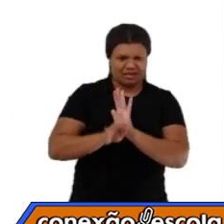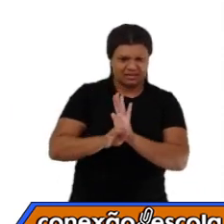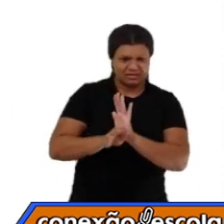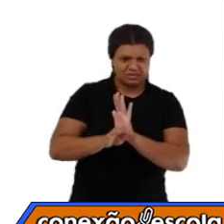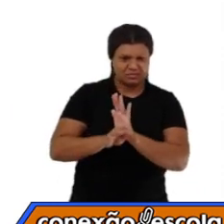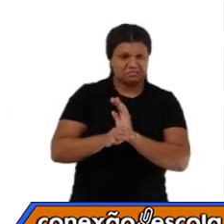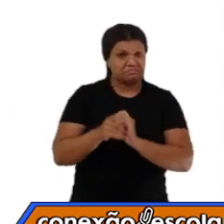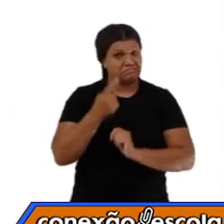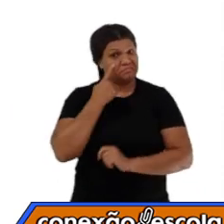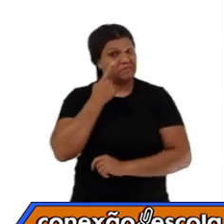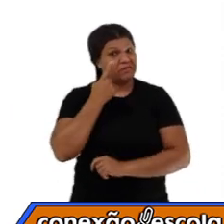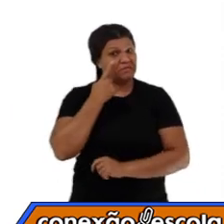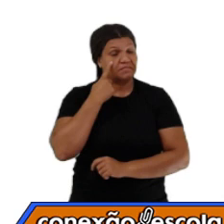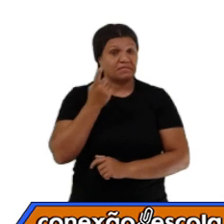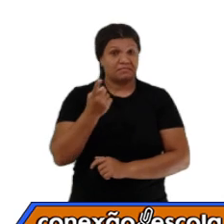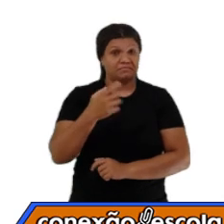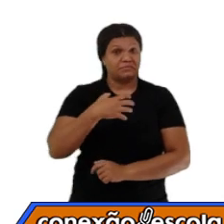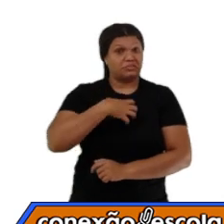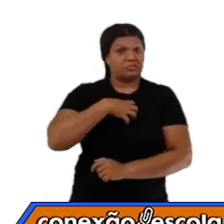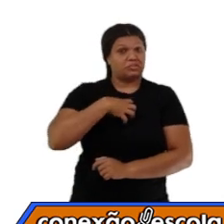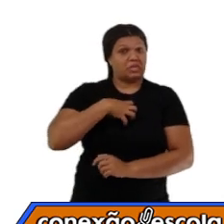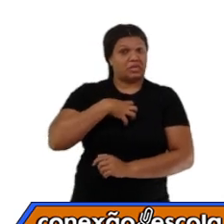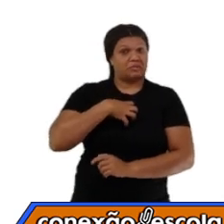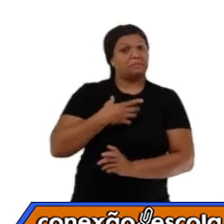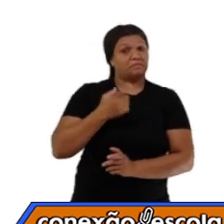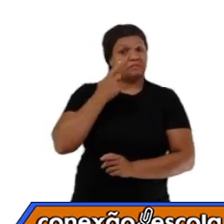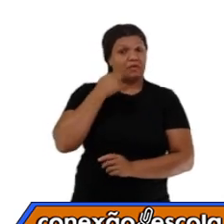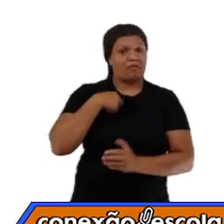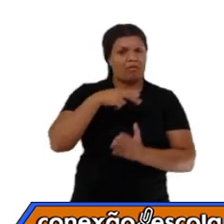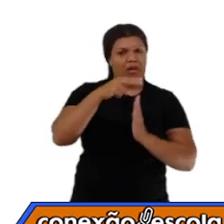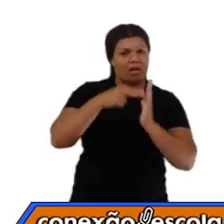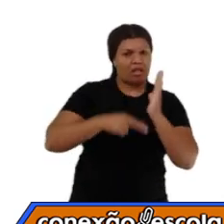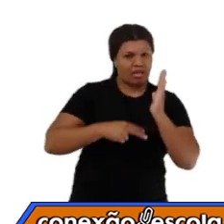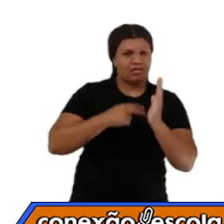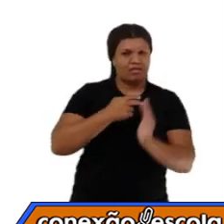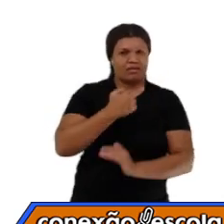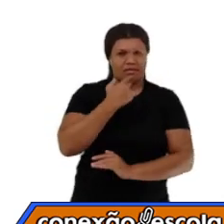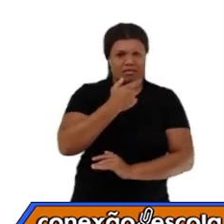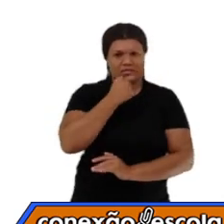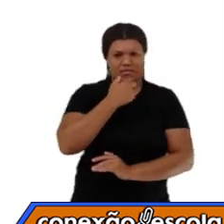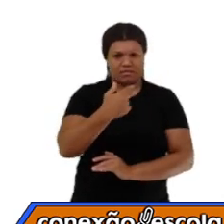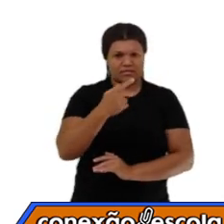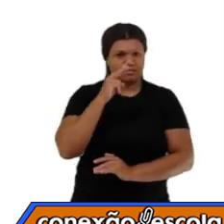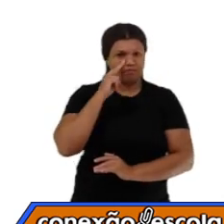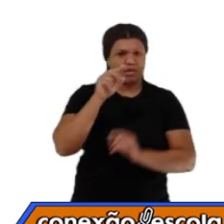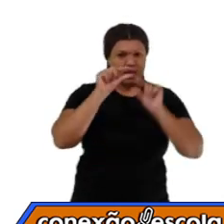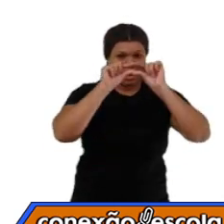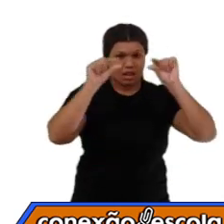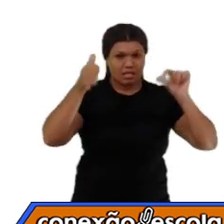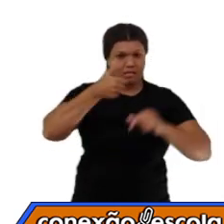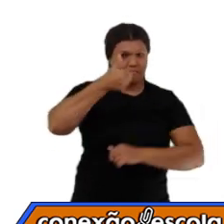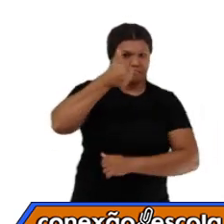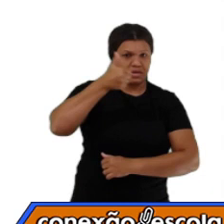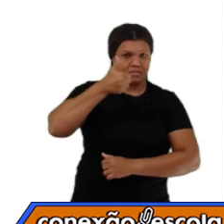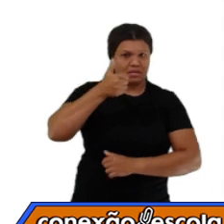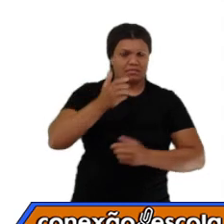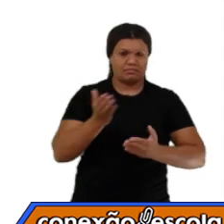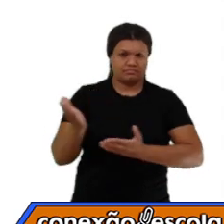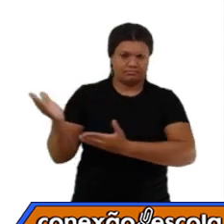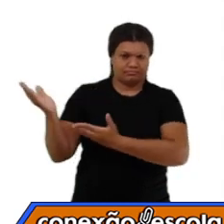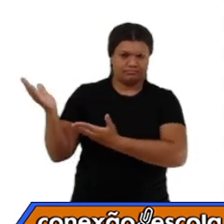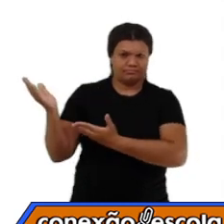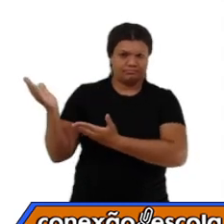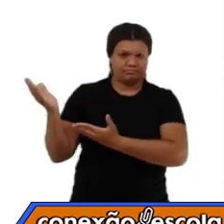Será que ele faz sentido? Eu vou ler para vocês. Presta atenção na primeira linha. Roses